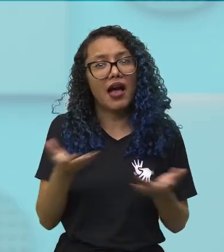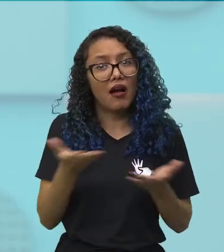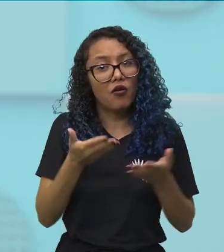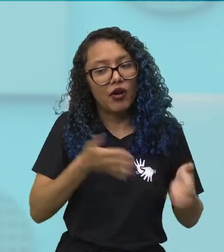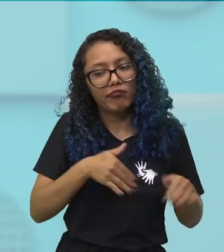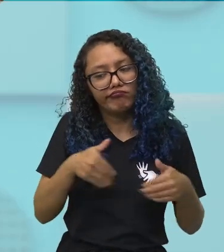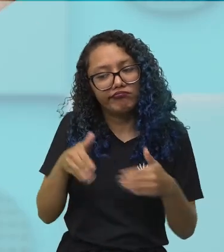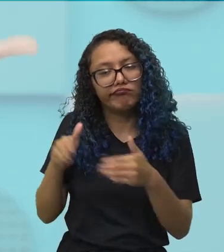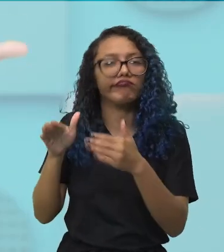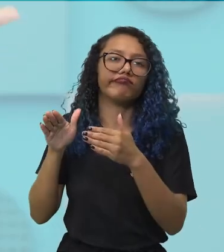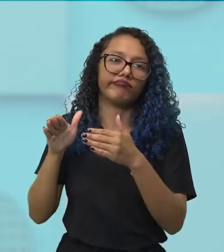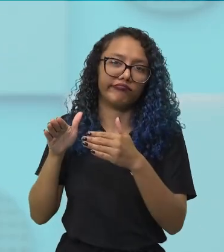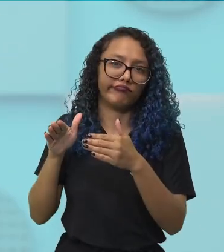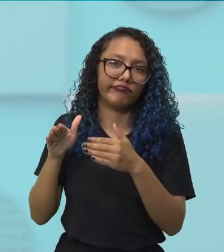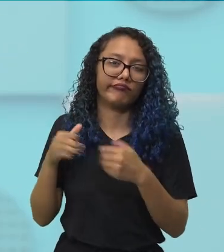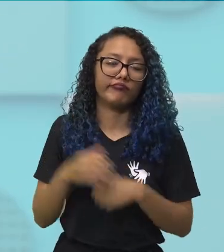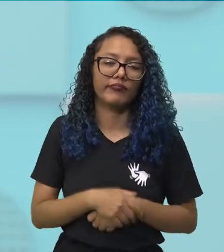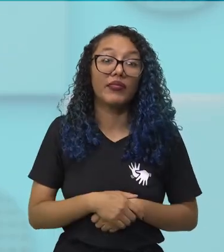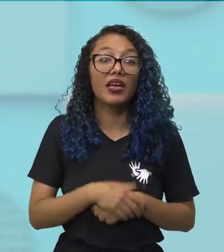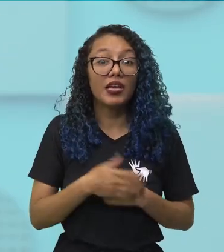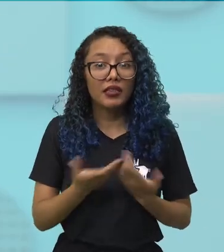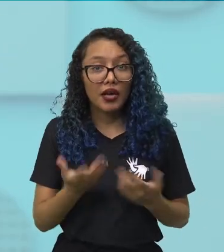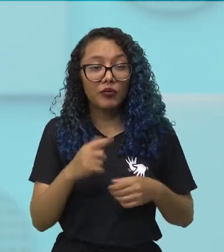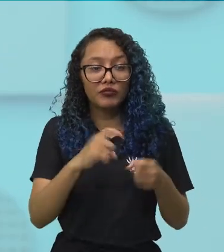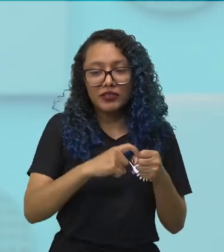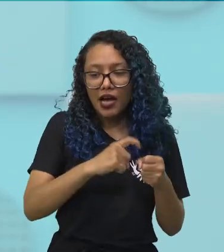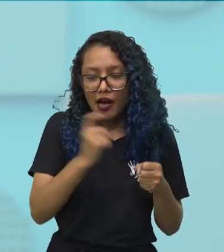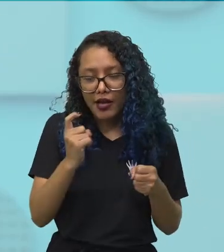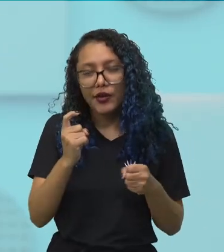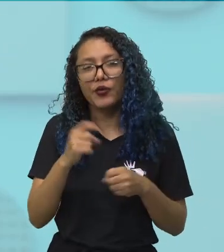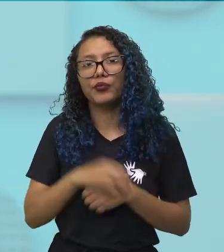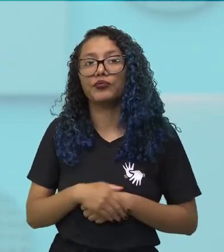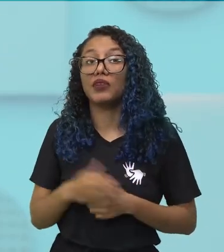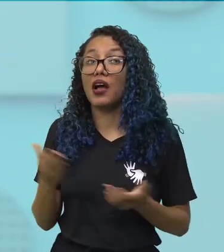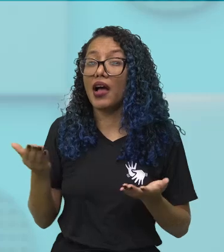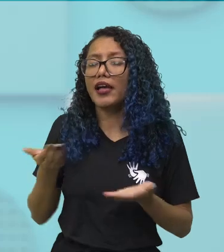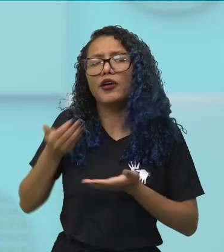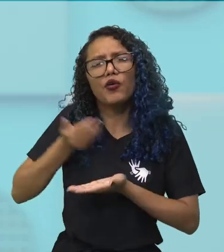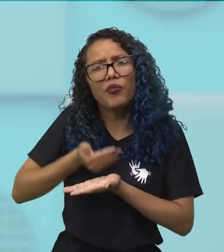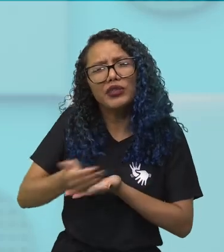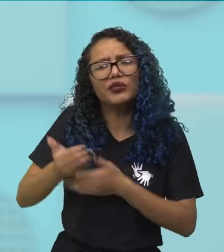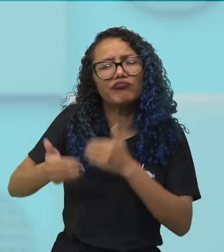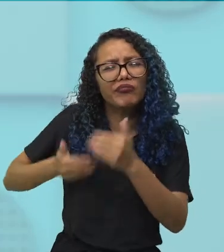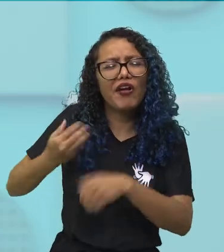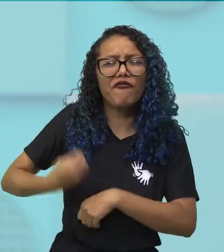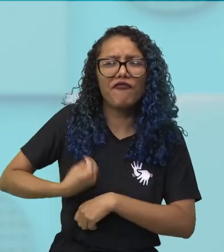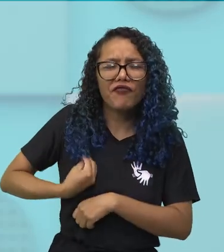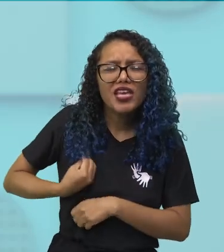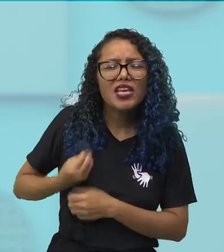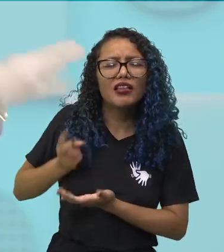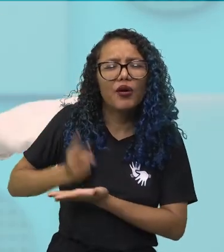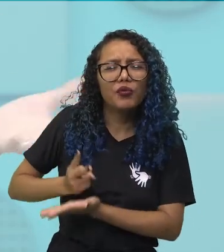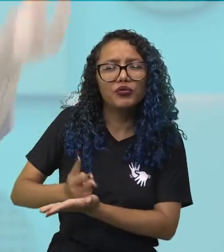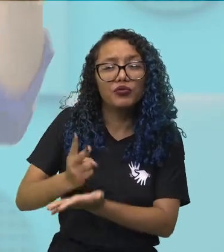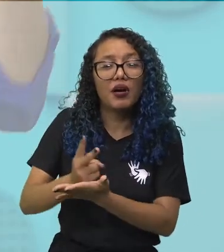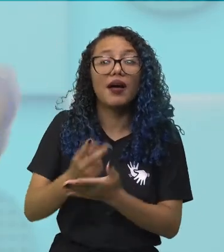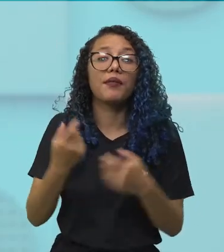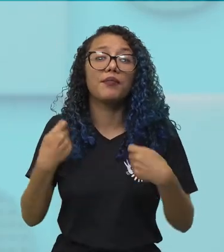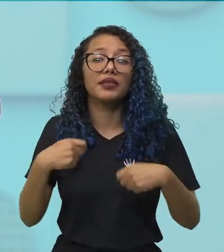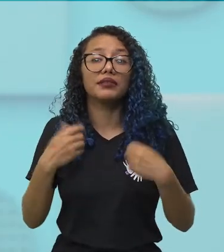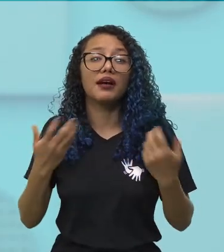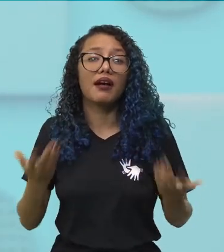sua vida. Então, os porquinhos saíram de casa para construir a sua vida, viver a sua vida. Então, eles tinham que ter o